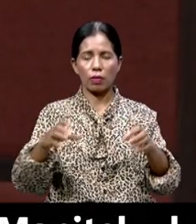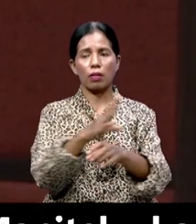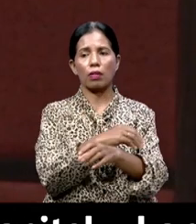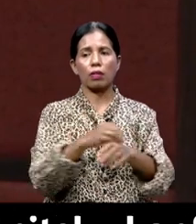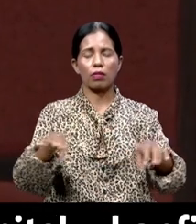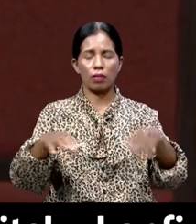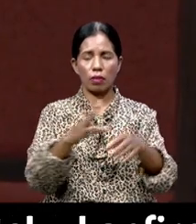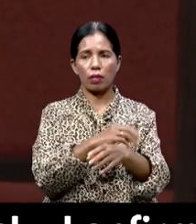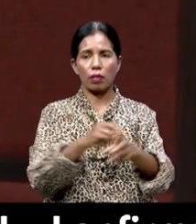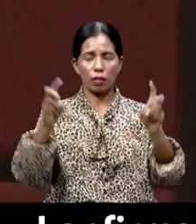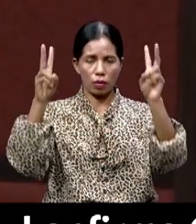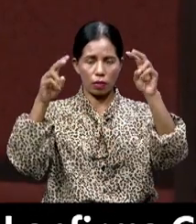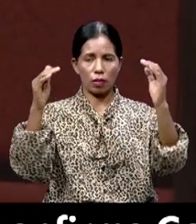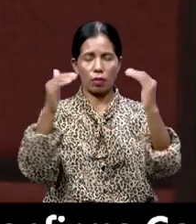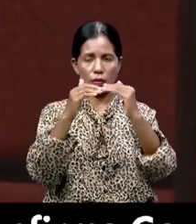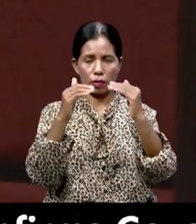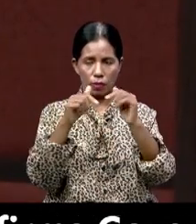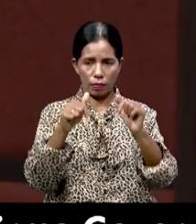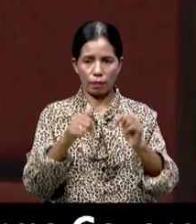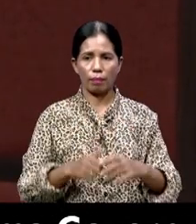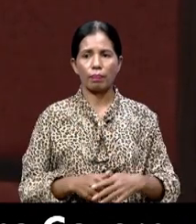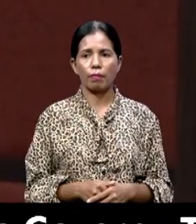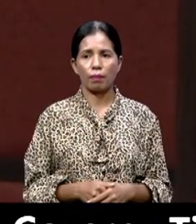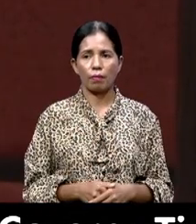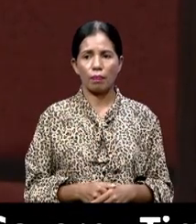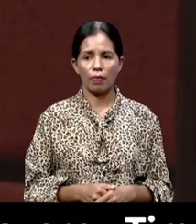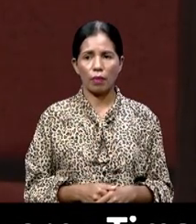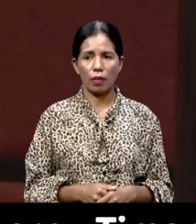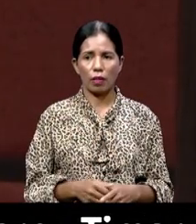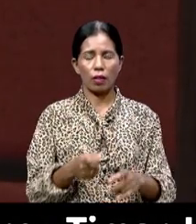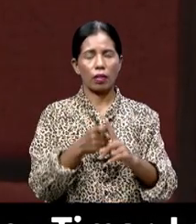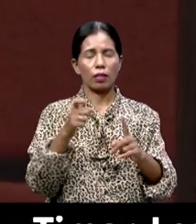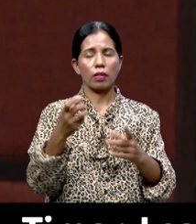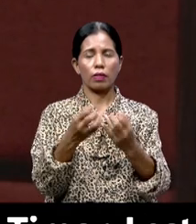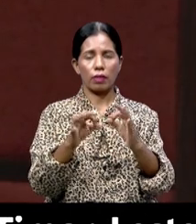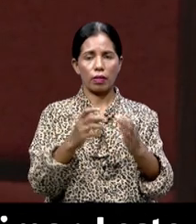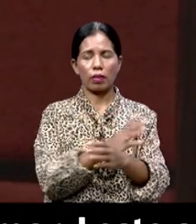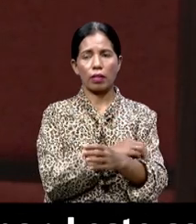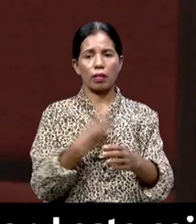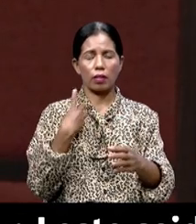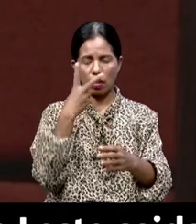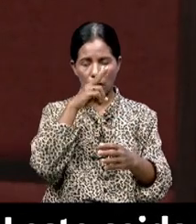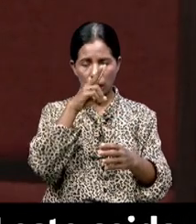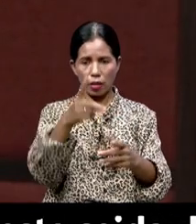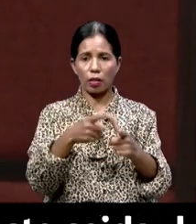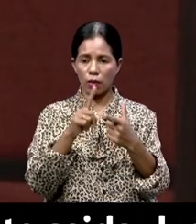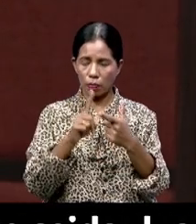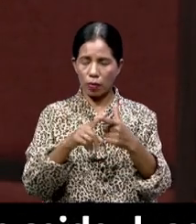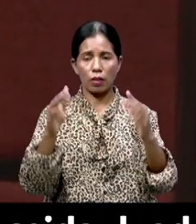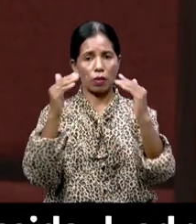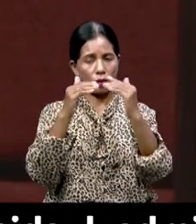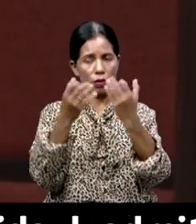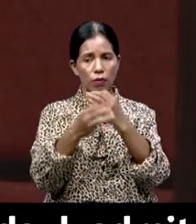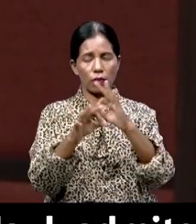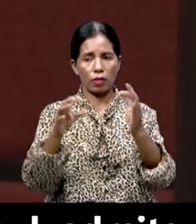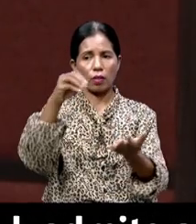tal como o tema do seminário sugere. A quarta e a última fase que vai decorrer depois deste seminário